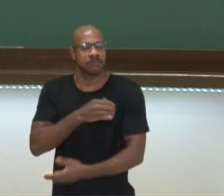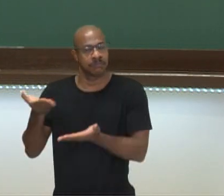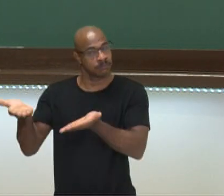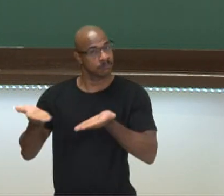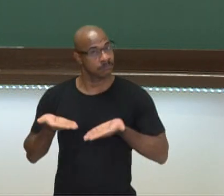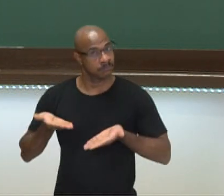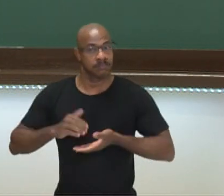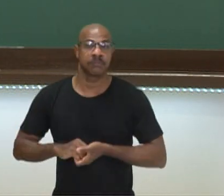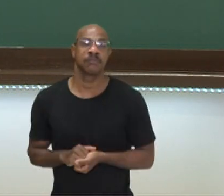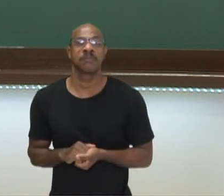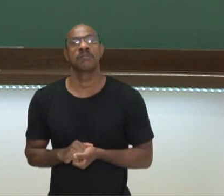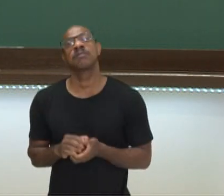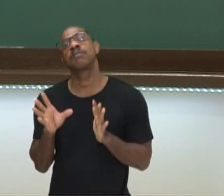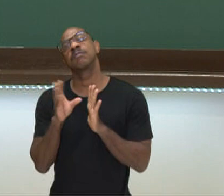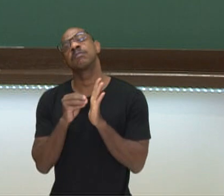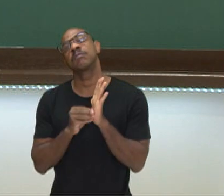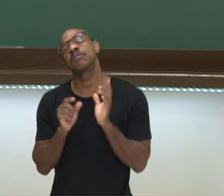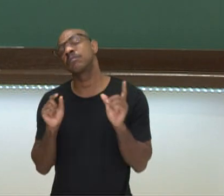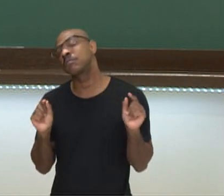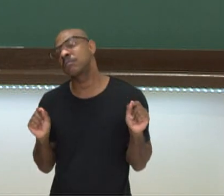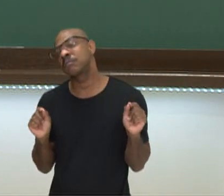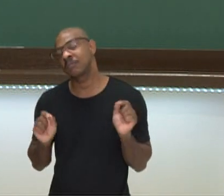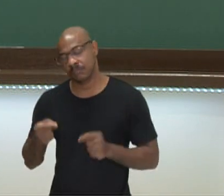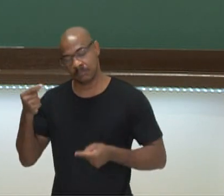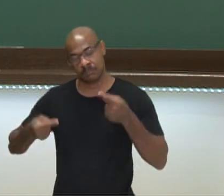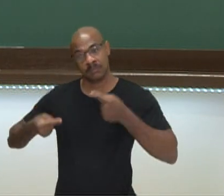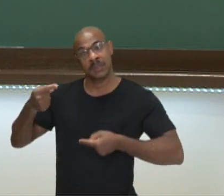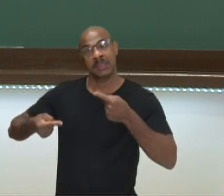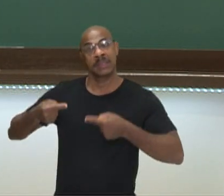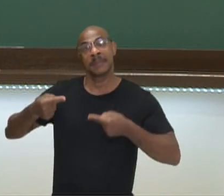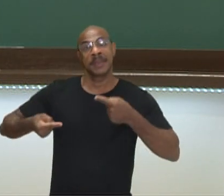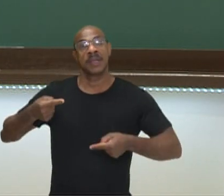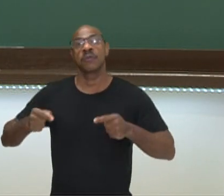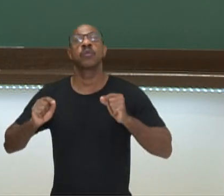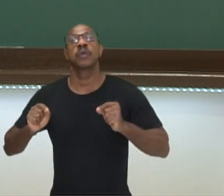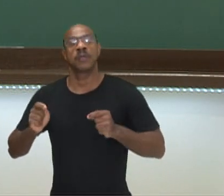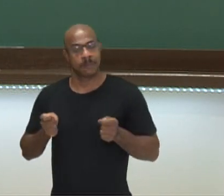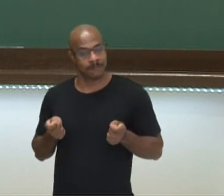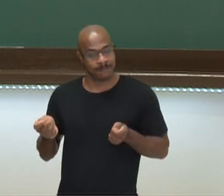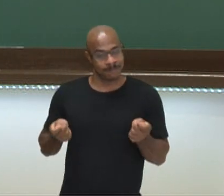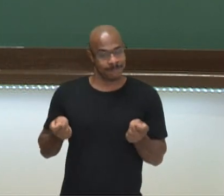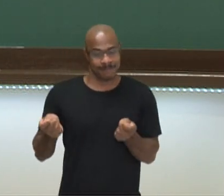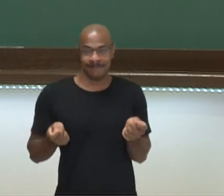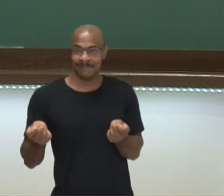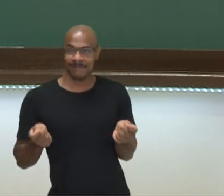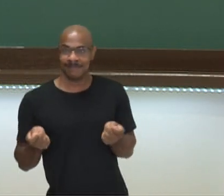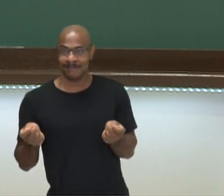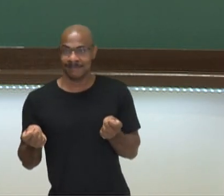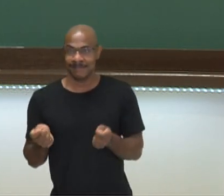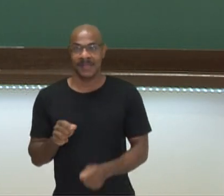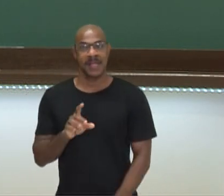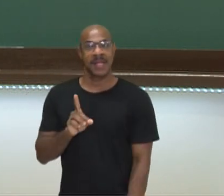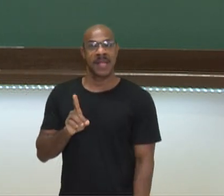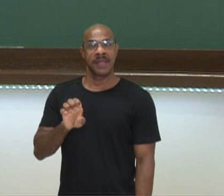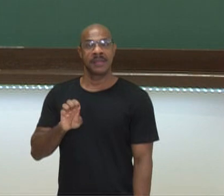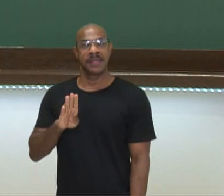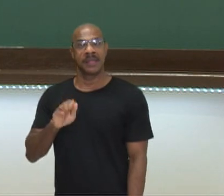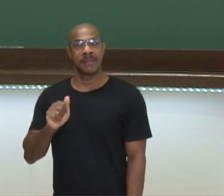bem-vindo. Nosso conteúdo é debate regrado. Isso mesmo. Vamos conferir agora os